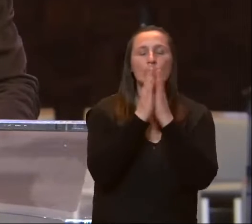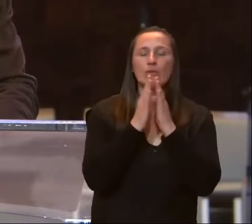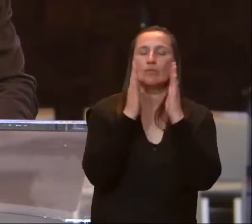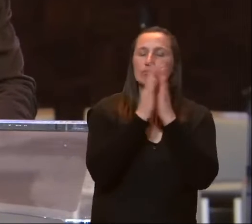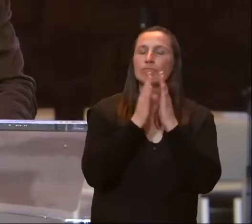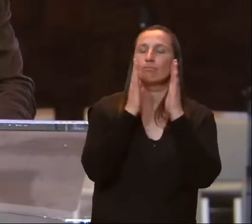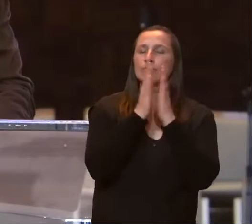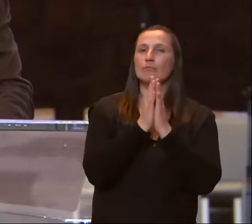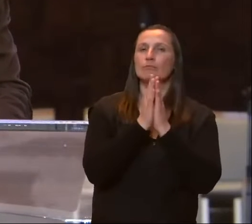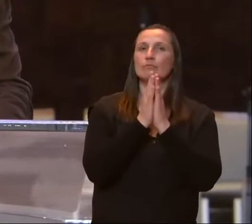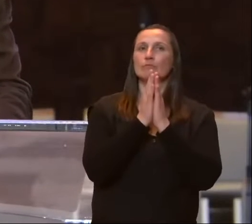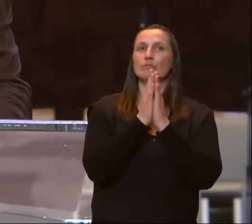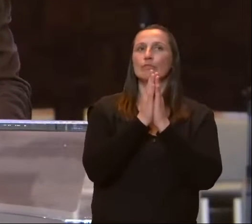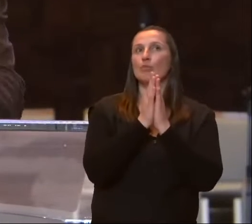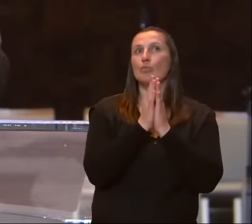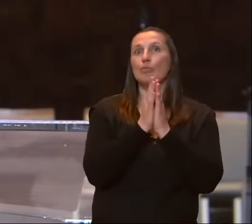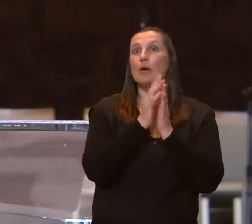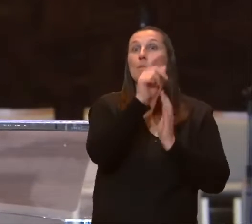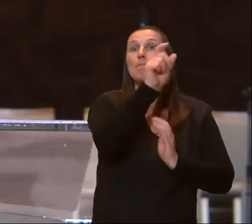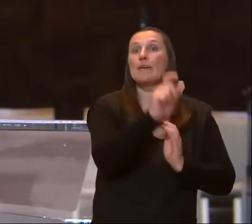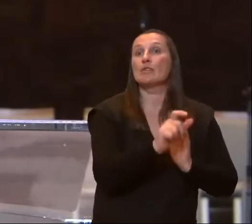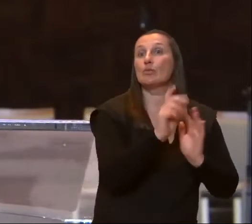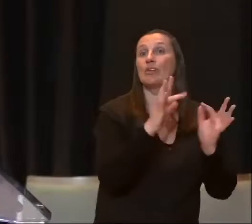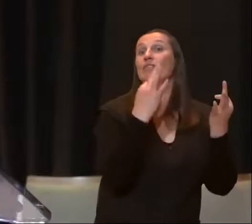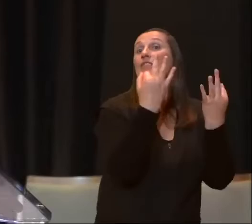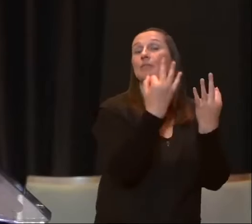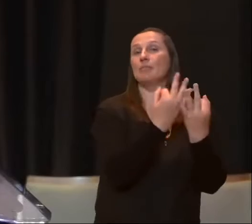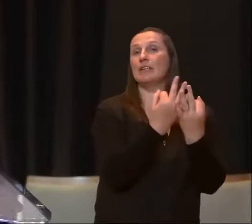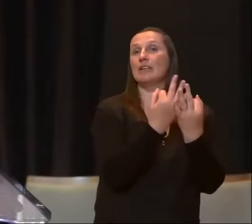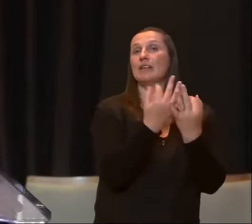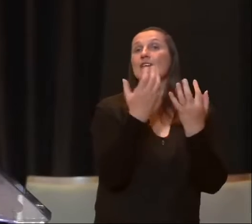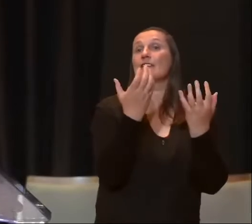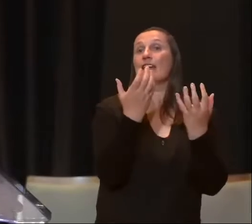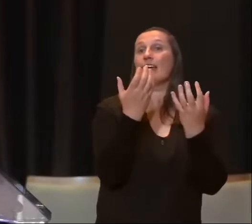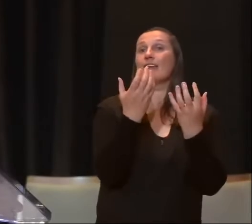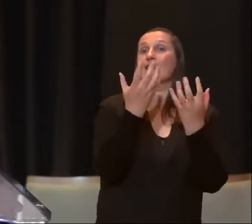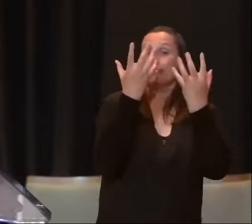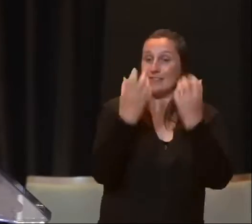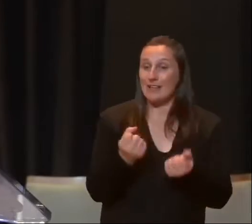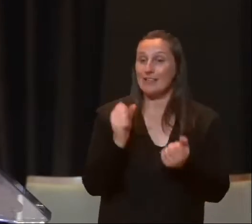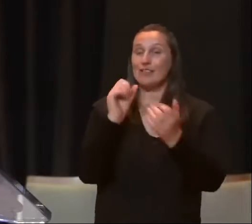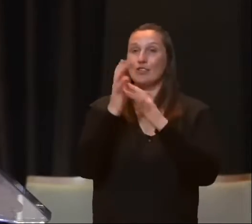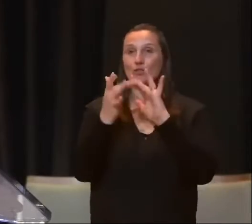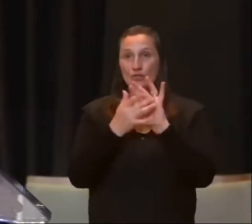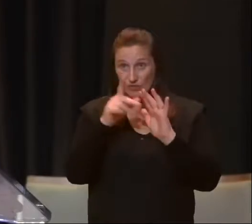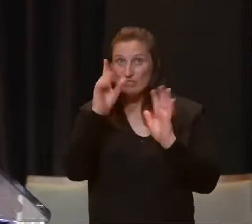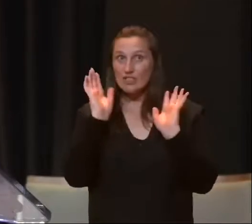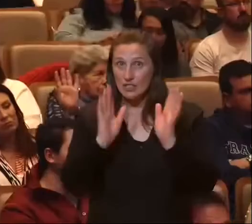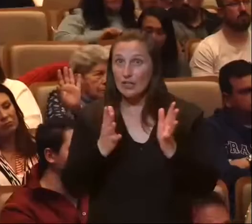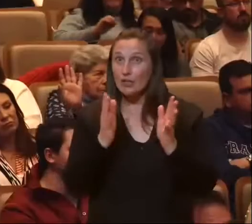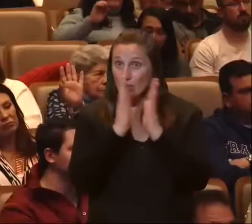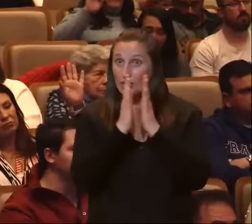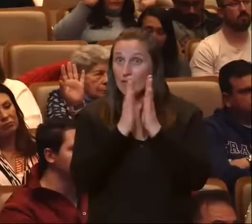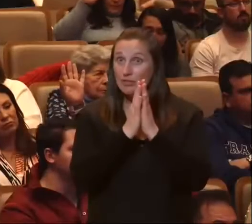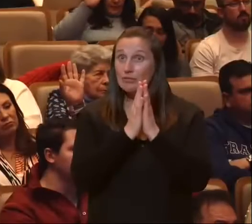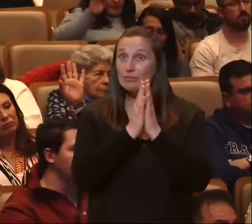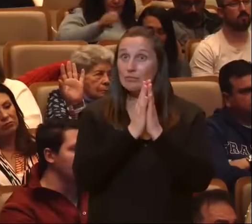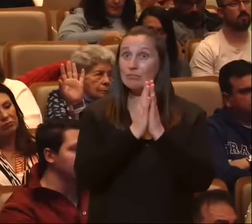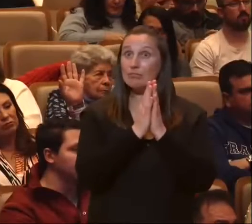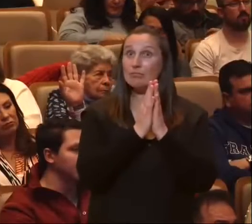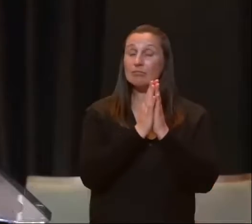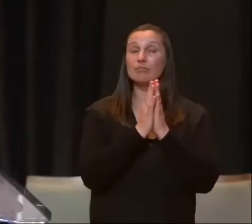quer ver sendo salvo, transformado. Tem alguém aqui que ora por um querido que ainda não?